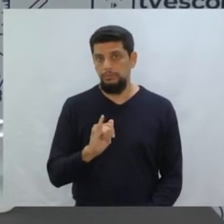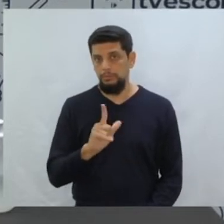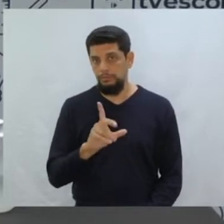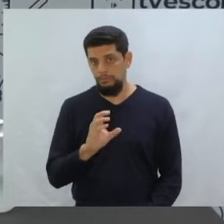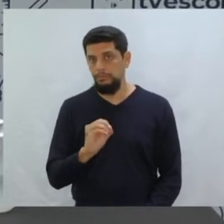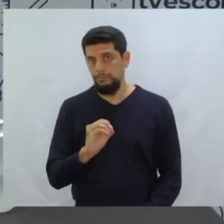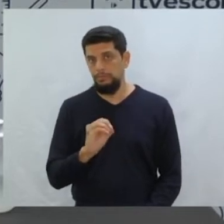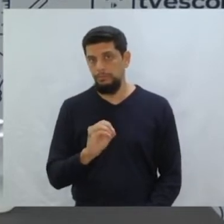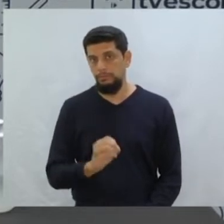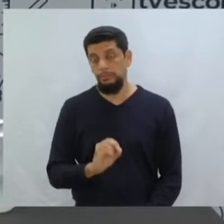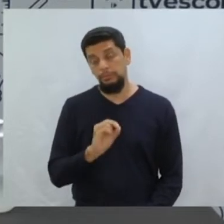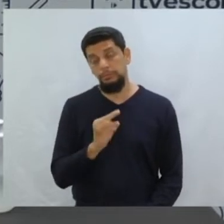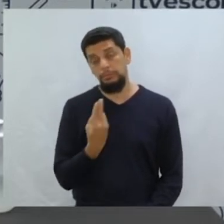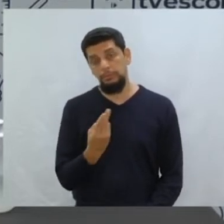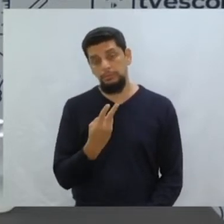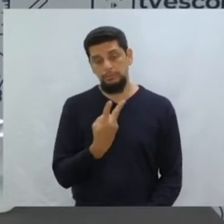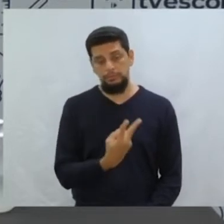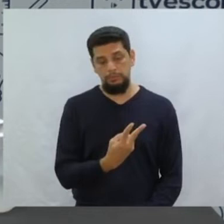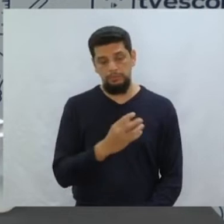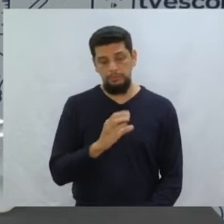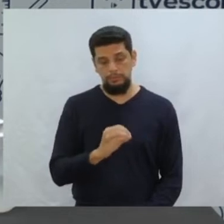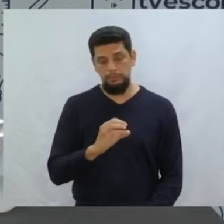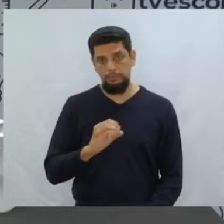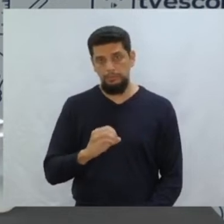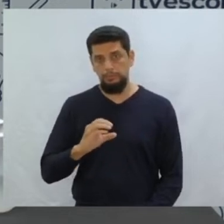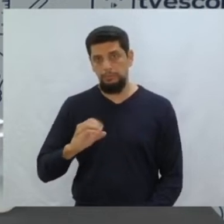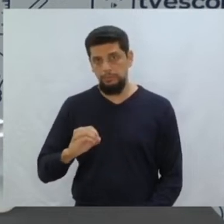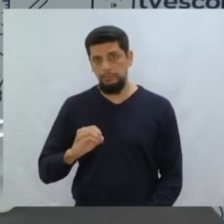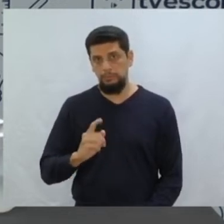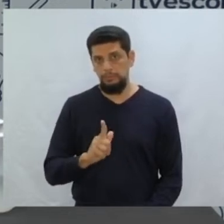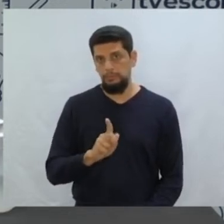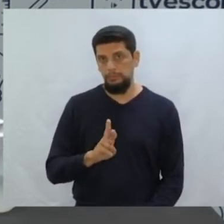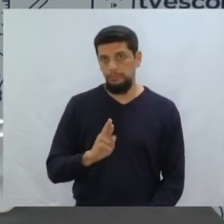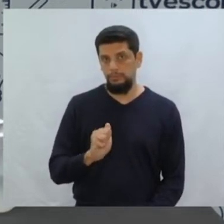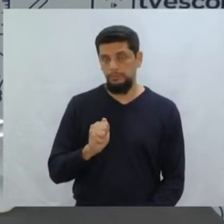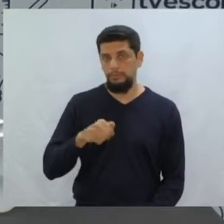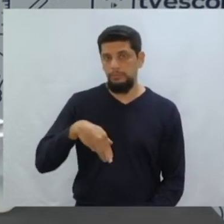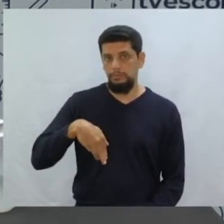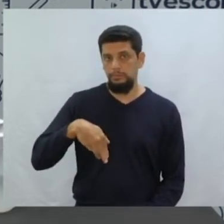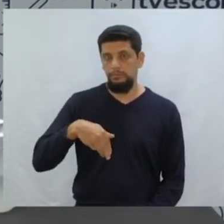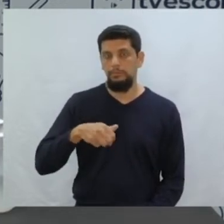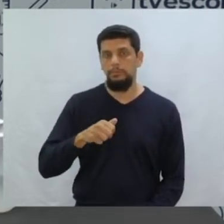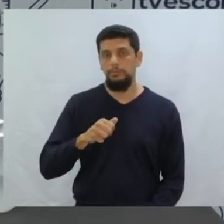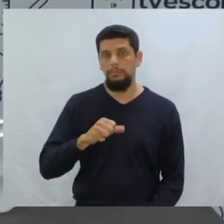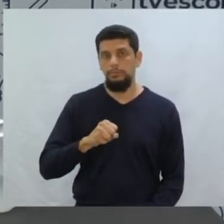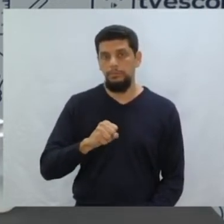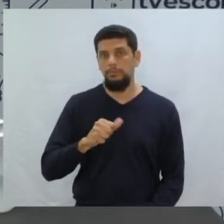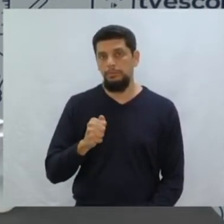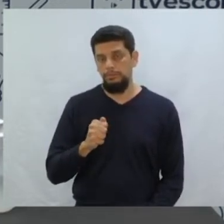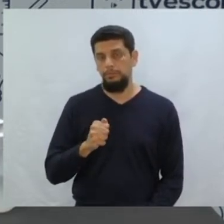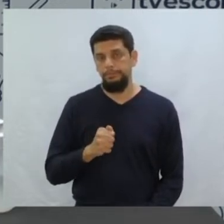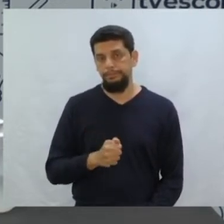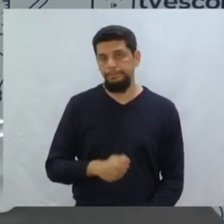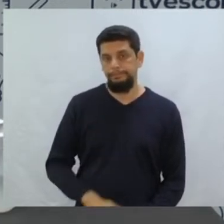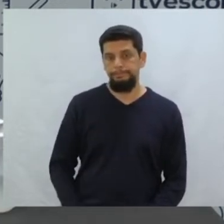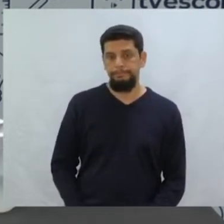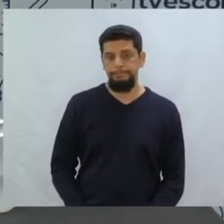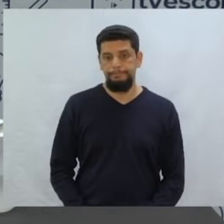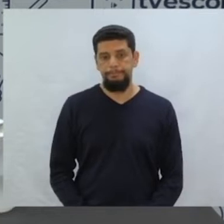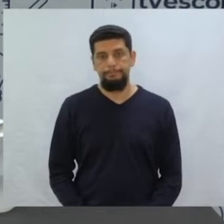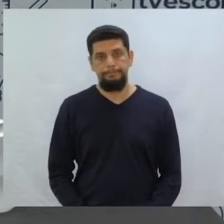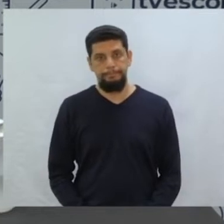2 quilos ou 2.000 gramas. Então, essa é a primeira cestinha. Guarda lá na sua cabeça que a primeira cestinha